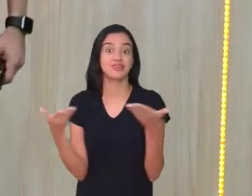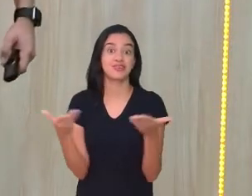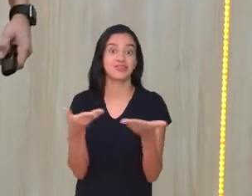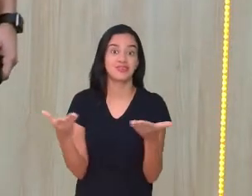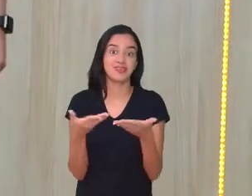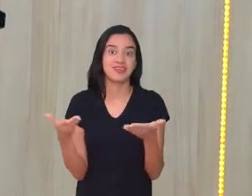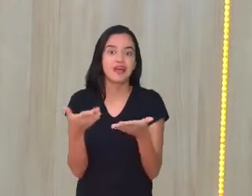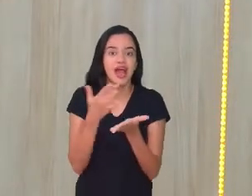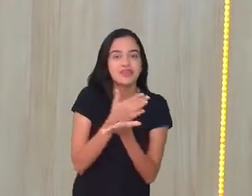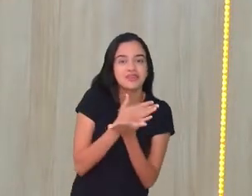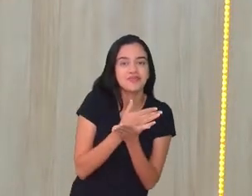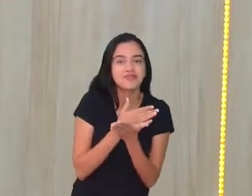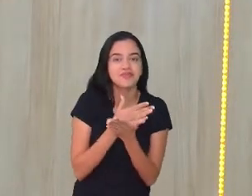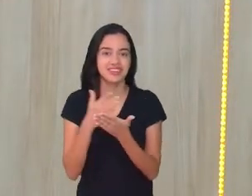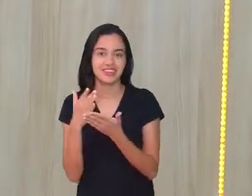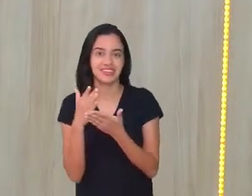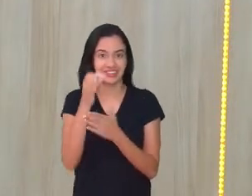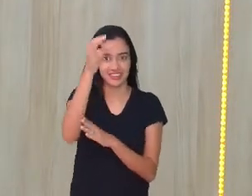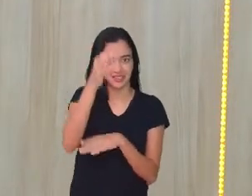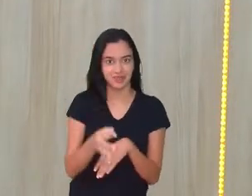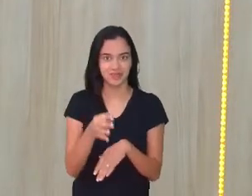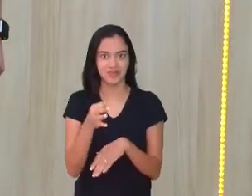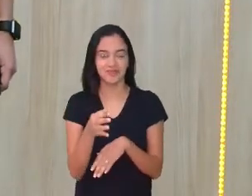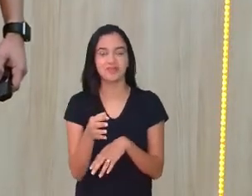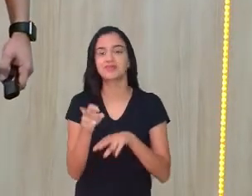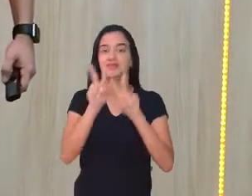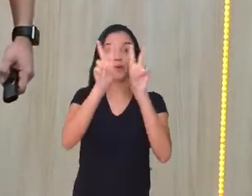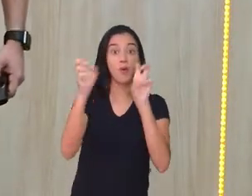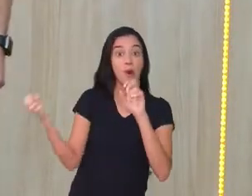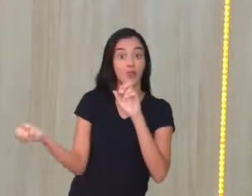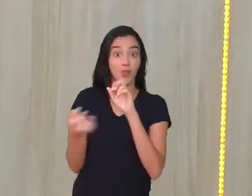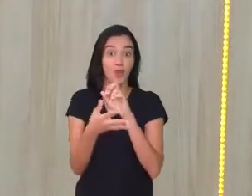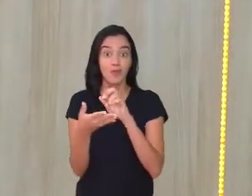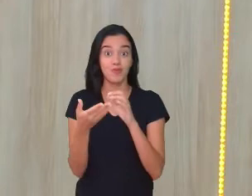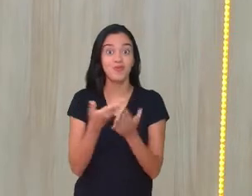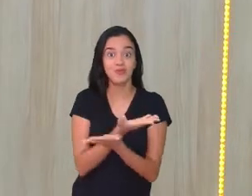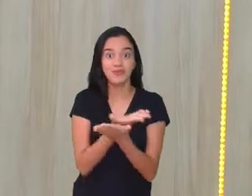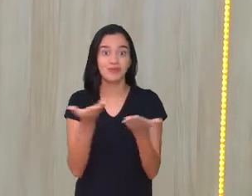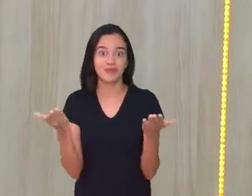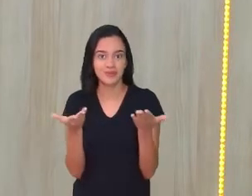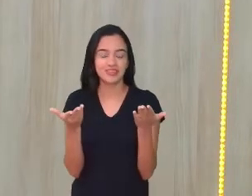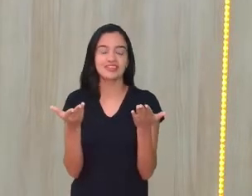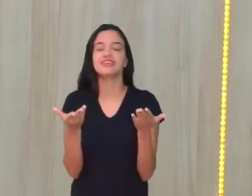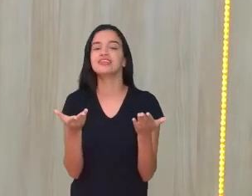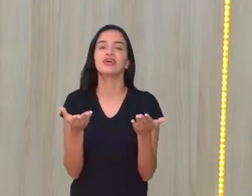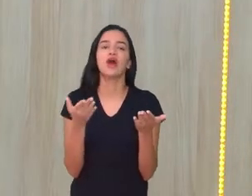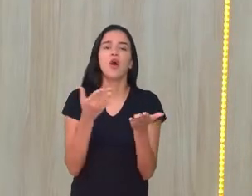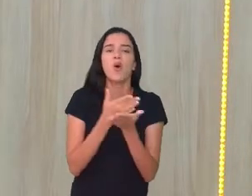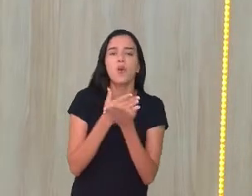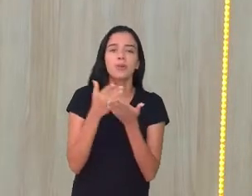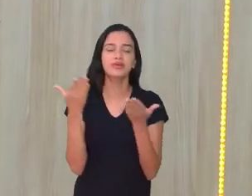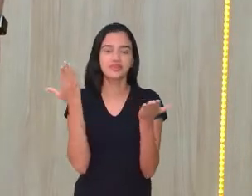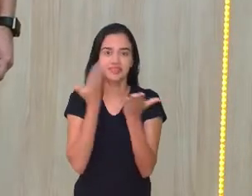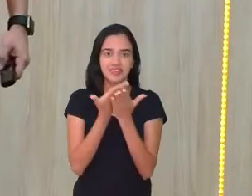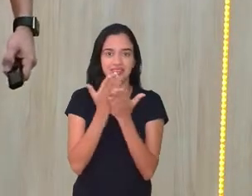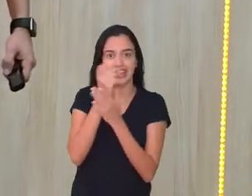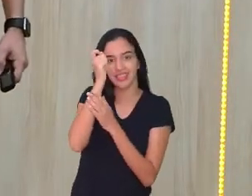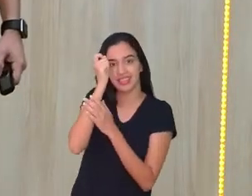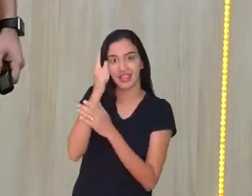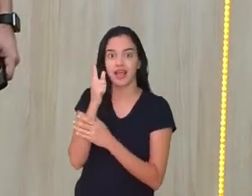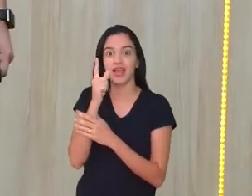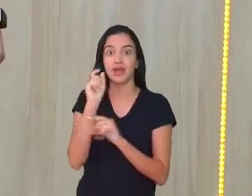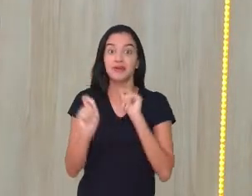vai iniciar, certo? Um assunto novo aí para vocês. Vamos começar a estudar a ideia